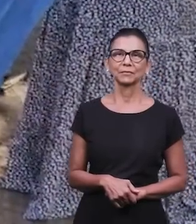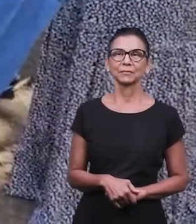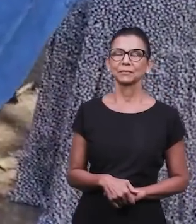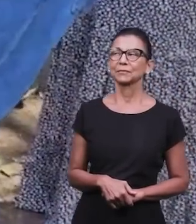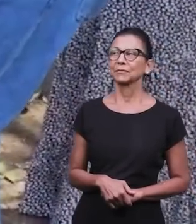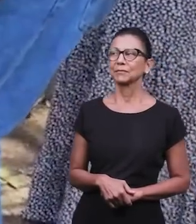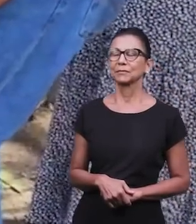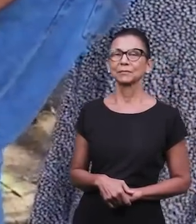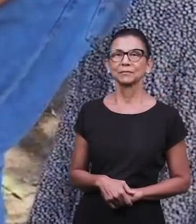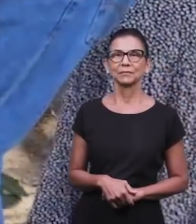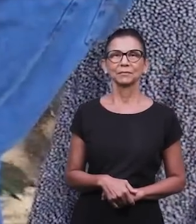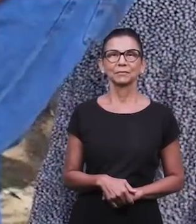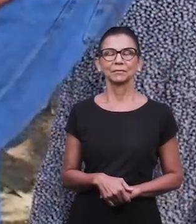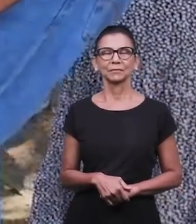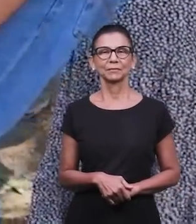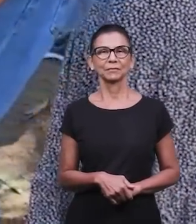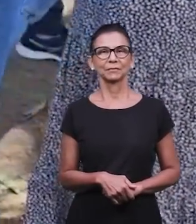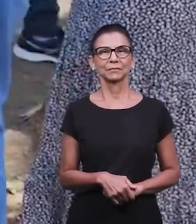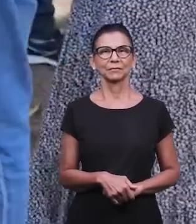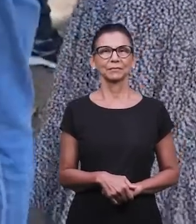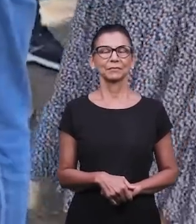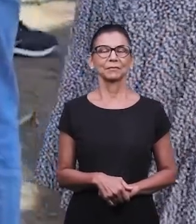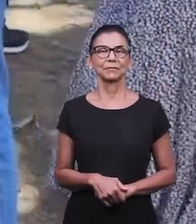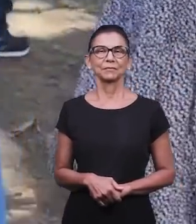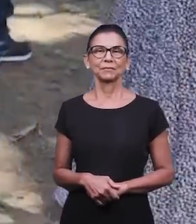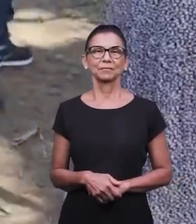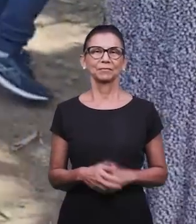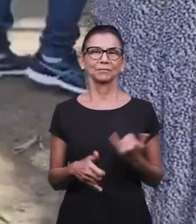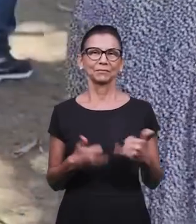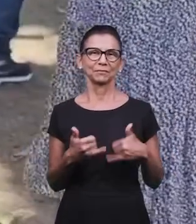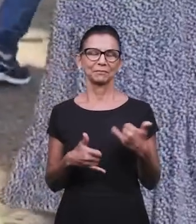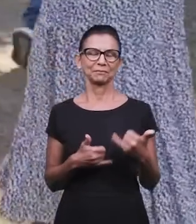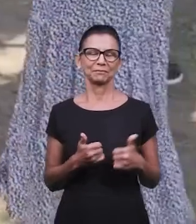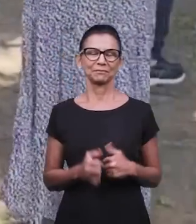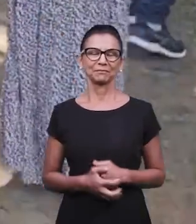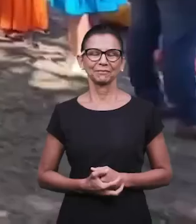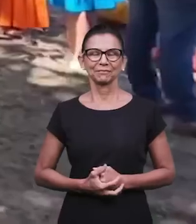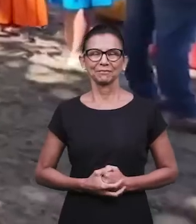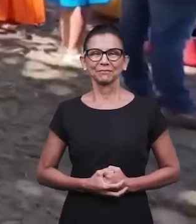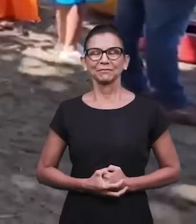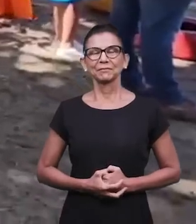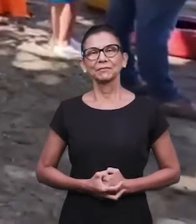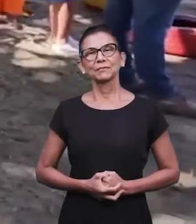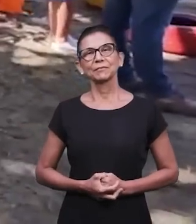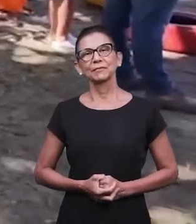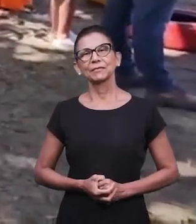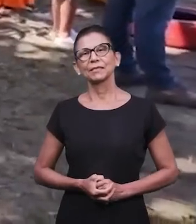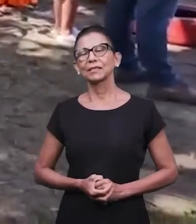Dezoito, dezenove, vinte, perdeu!